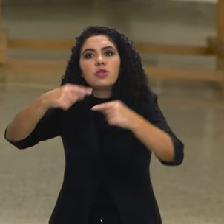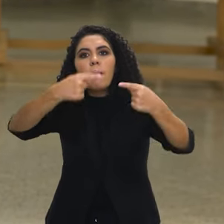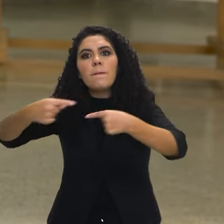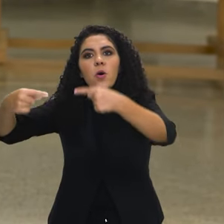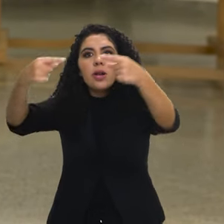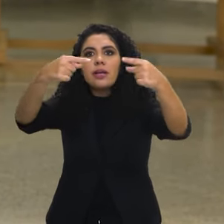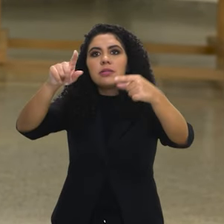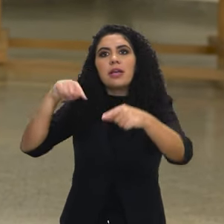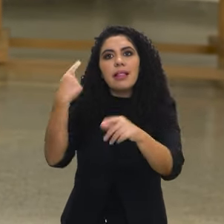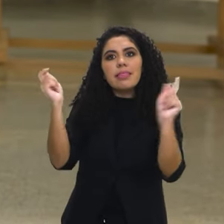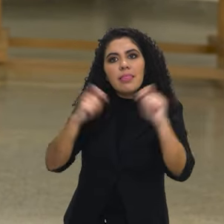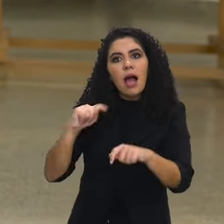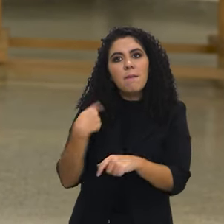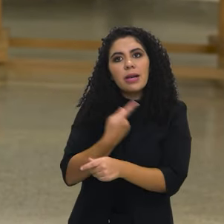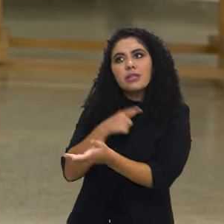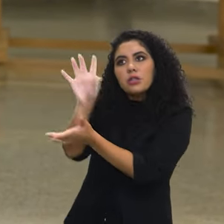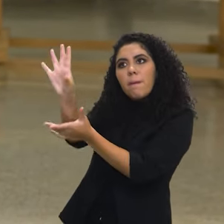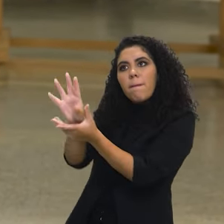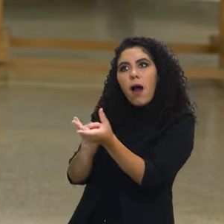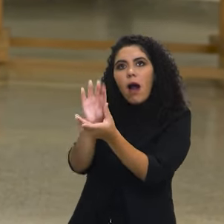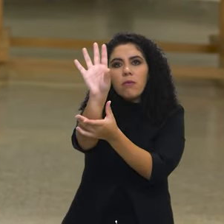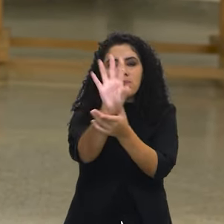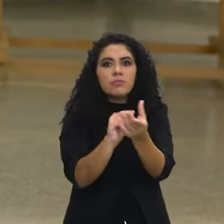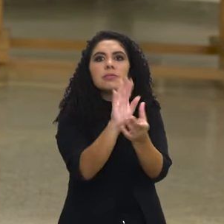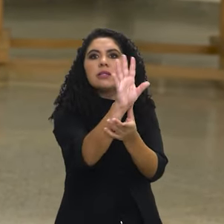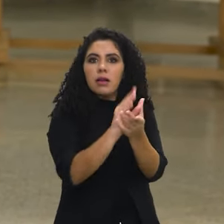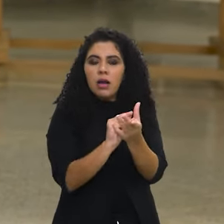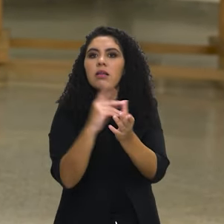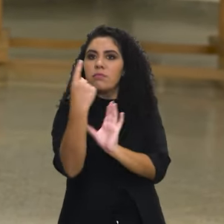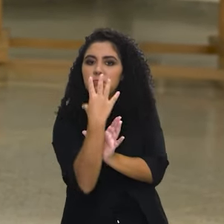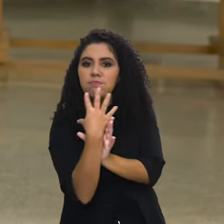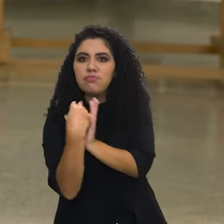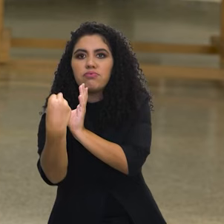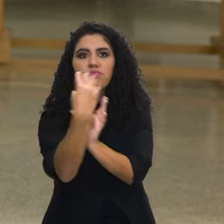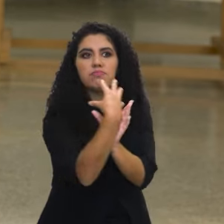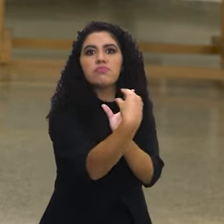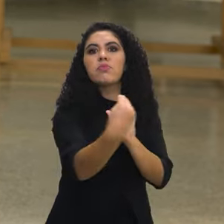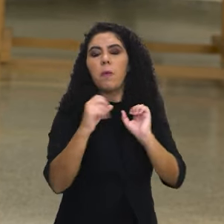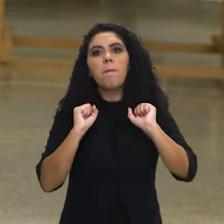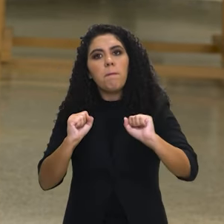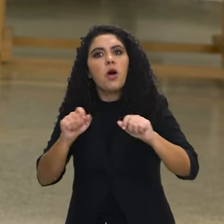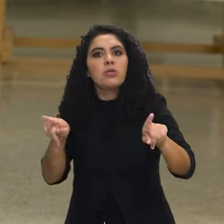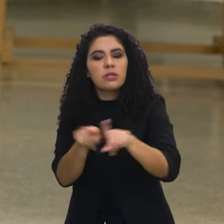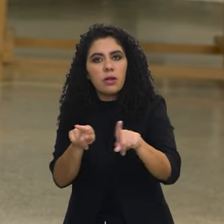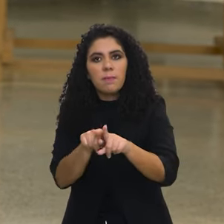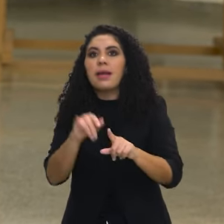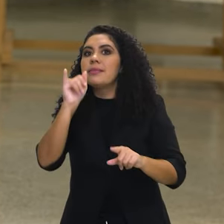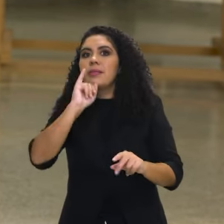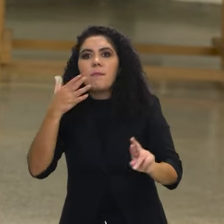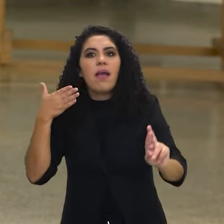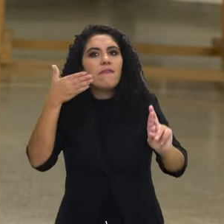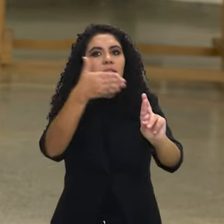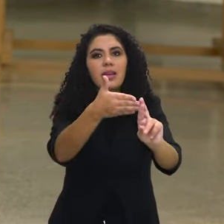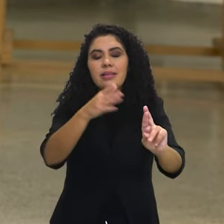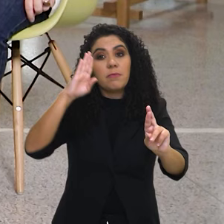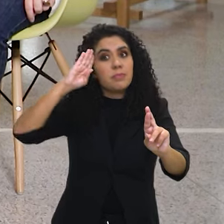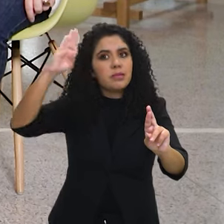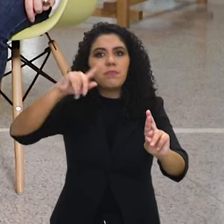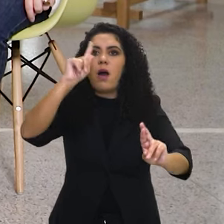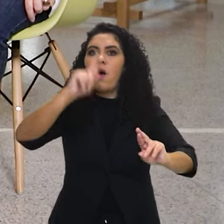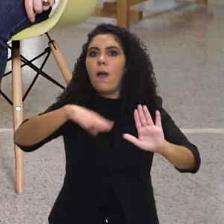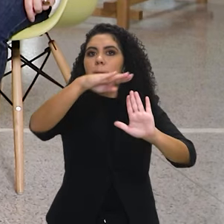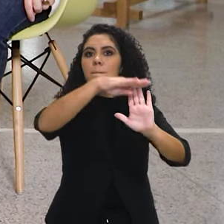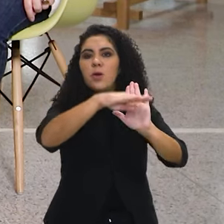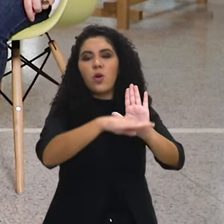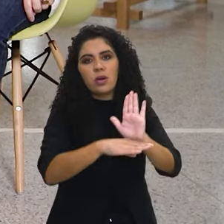podemos aprender mas eu acho que aquela que mais nós podemos levar como referência de fato são os programas sociais